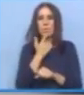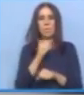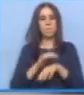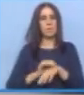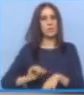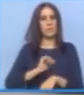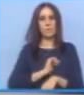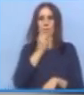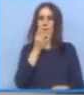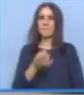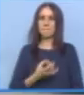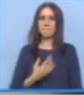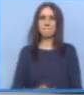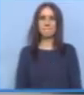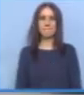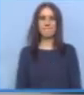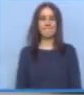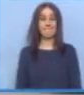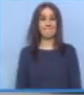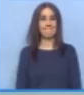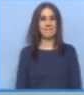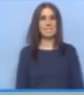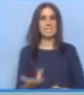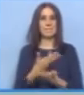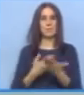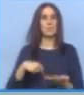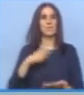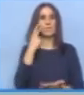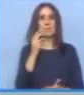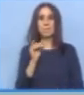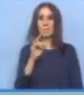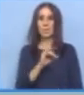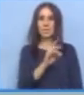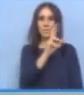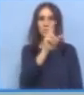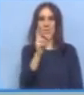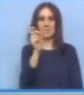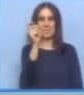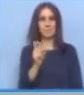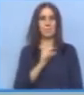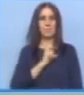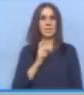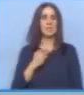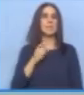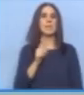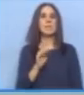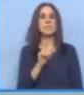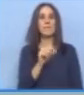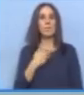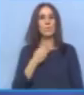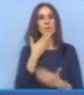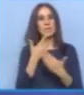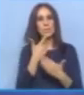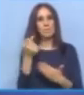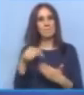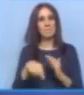foram perdoados. E é nesse dinamismo que nós vivemos, seja na Bolívia como missionário, como é o caso do Padre André Azevedo, e que agradeço muito ter estado aqui